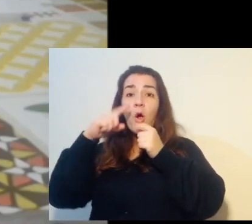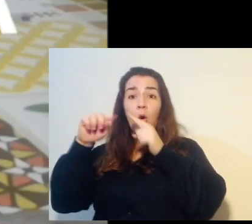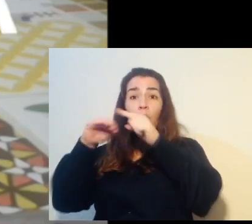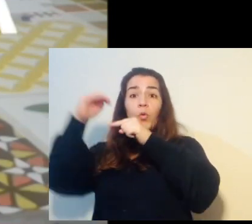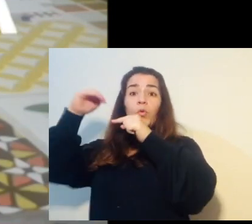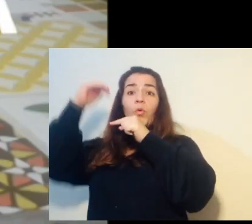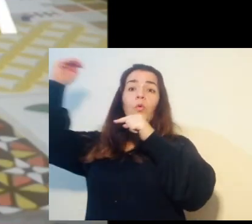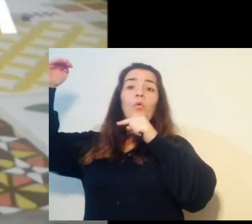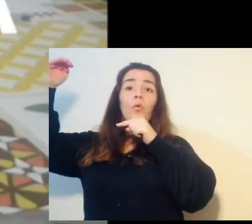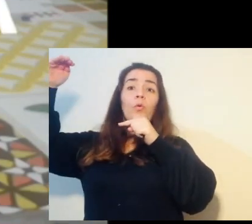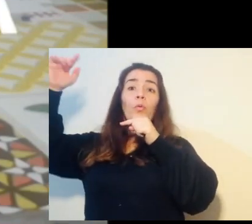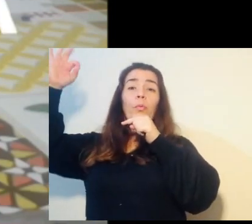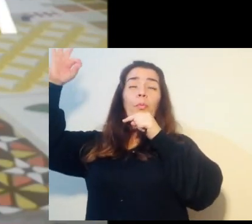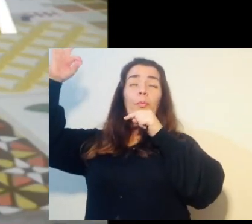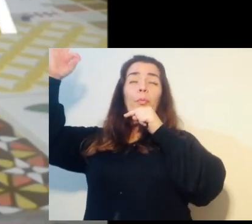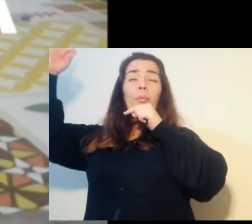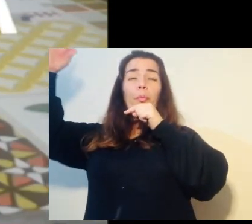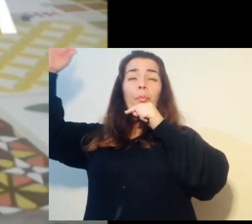numa oitava acima,